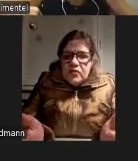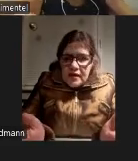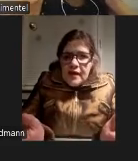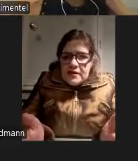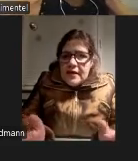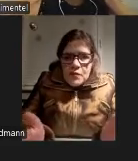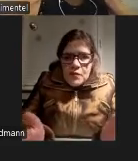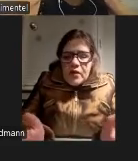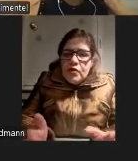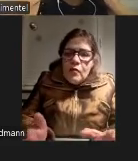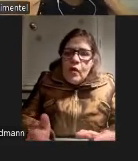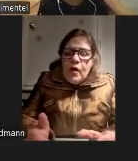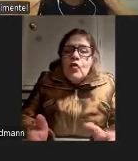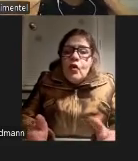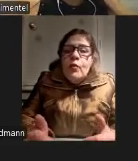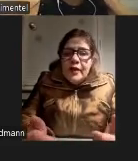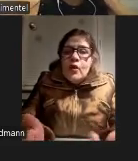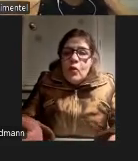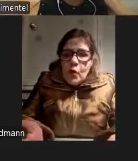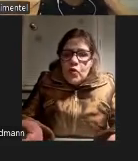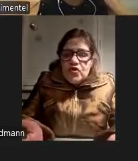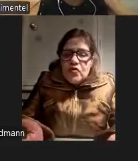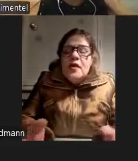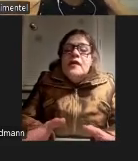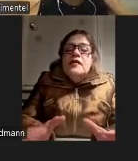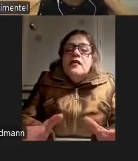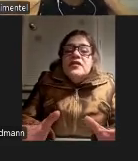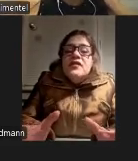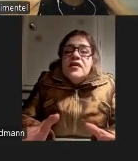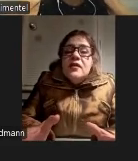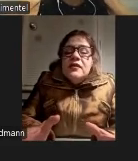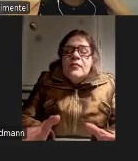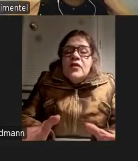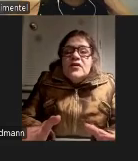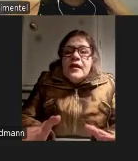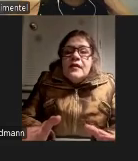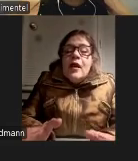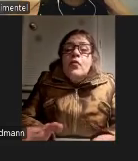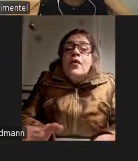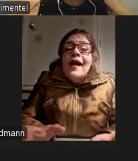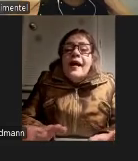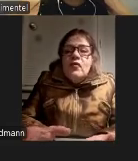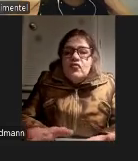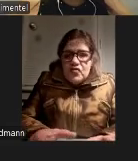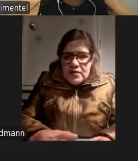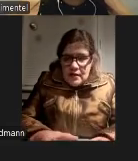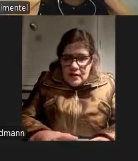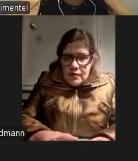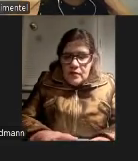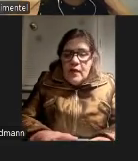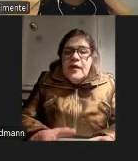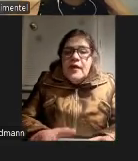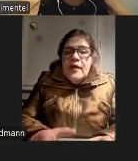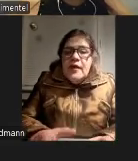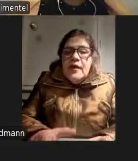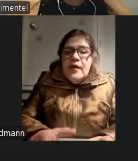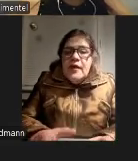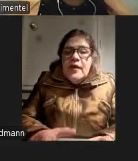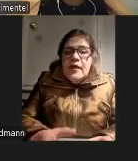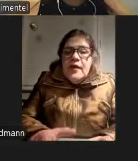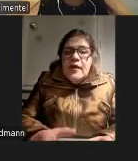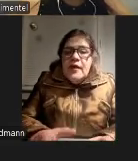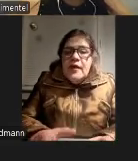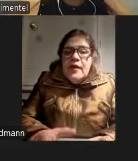oxigênio e nutrientes, eles morrem. Quando morre, o corpo não é decomposto, então você vê no imagem cerebral buracos no cérebro.